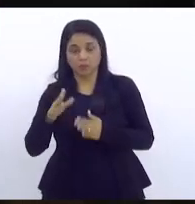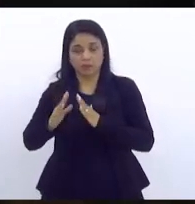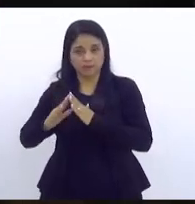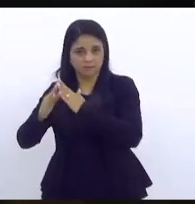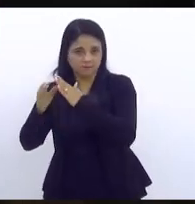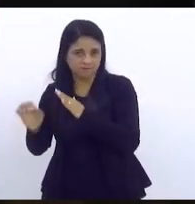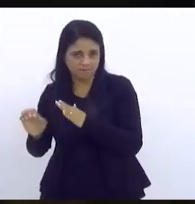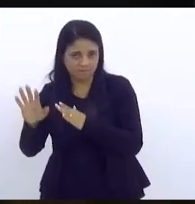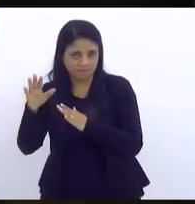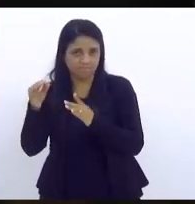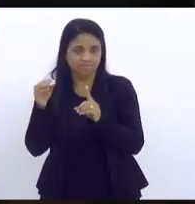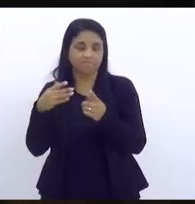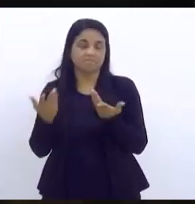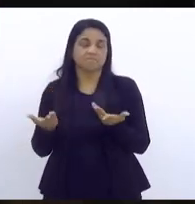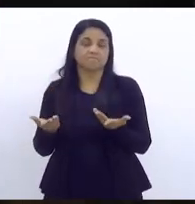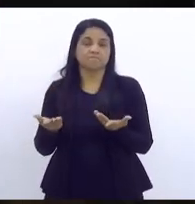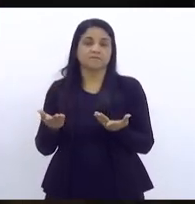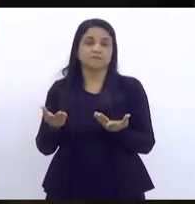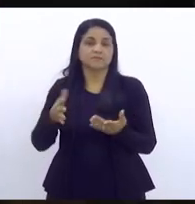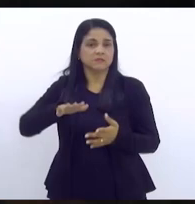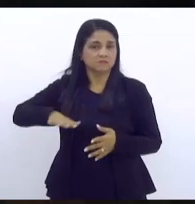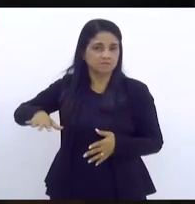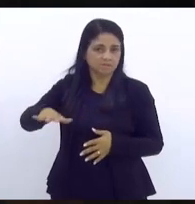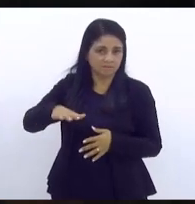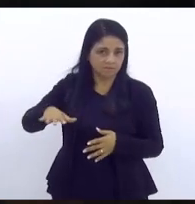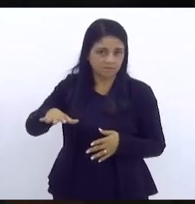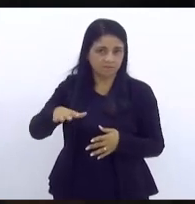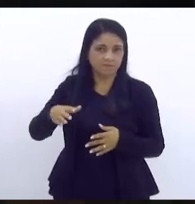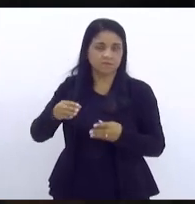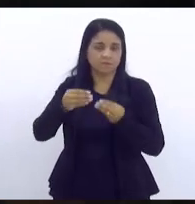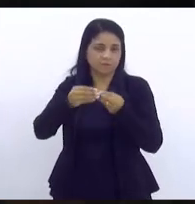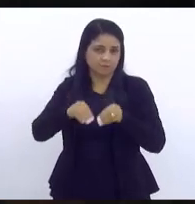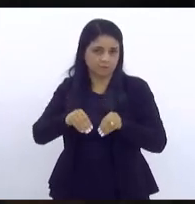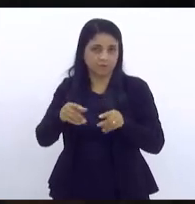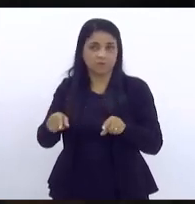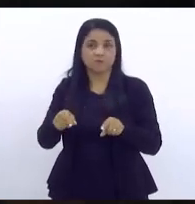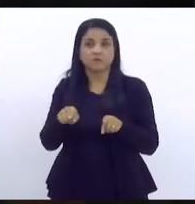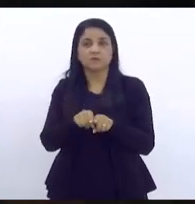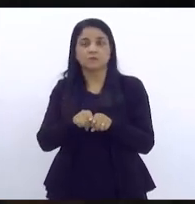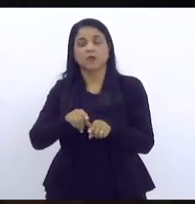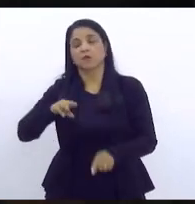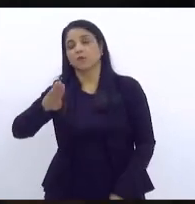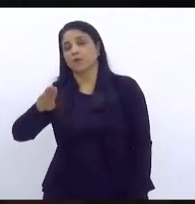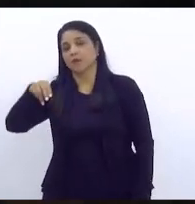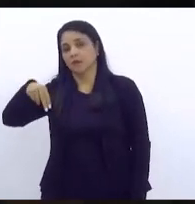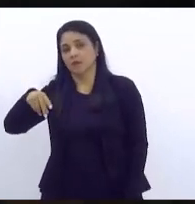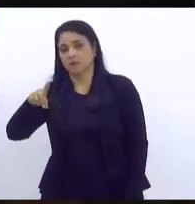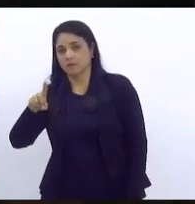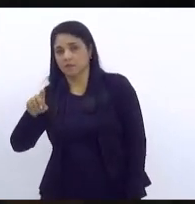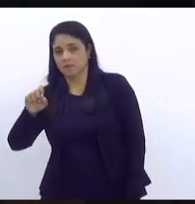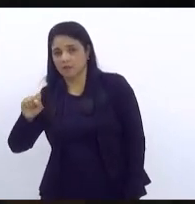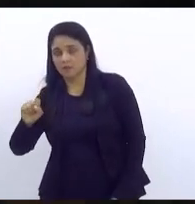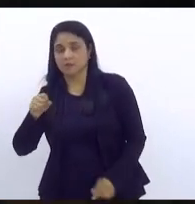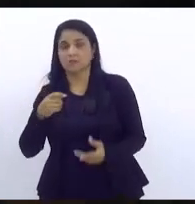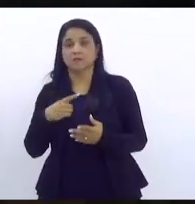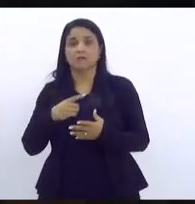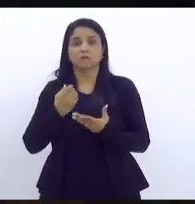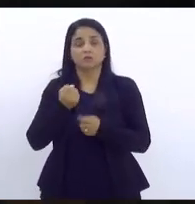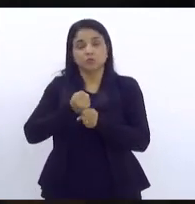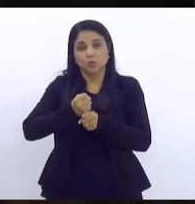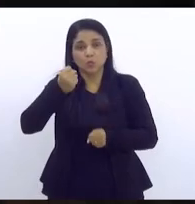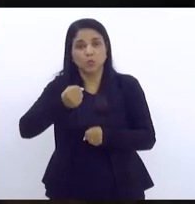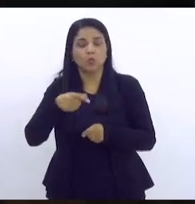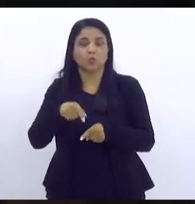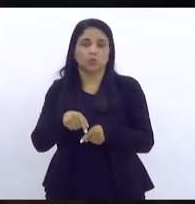especialmente e o que tange né avaliação do BNDS em relação à maximização dos lucros das da